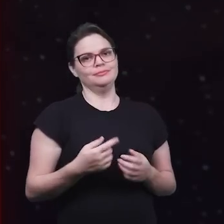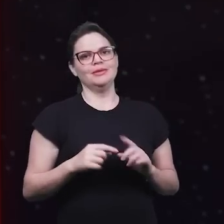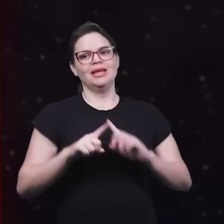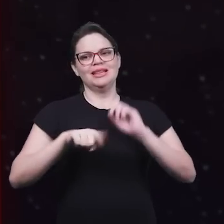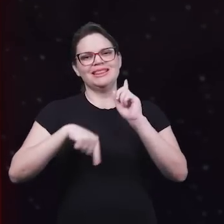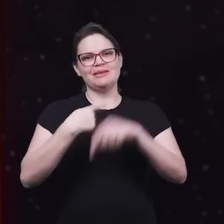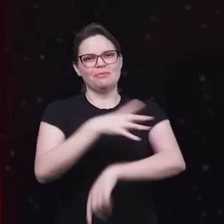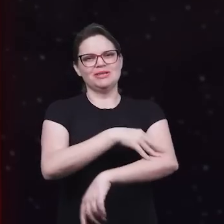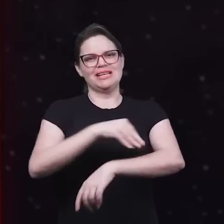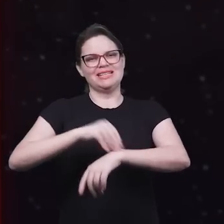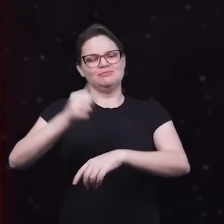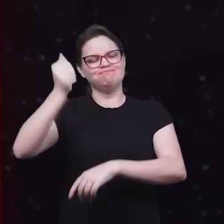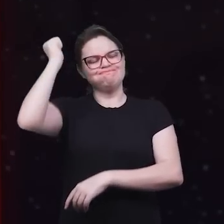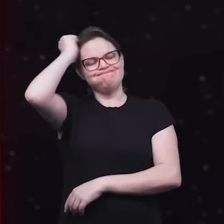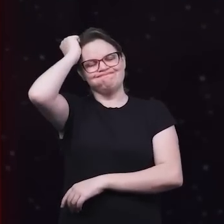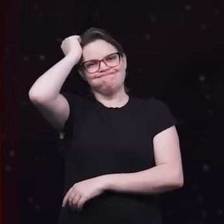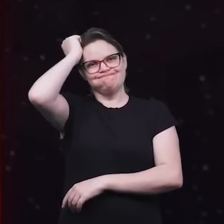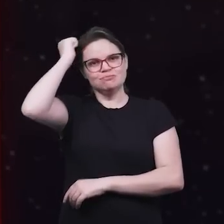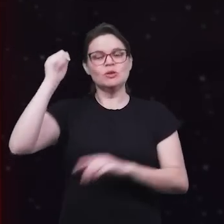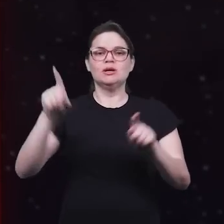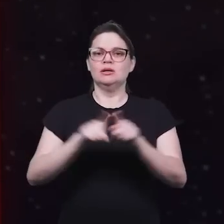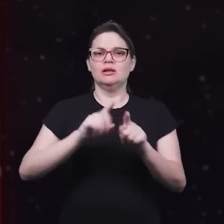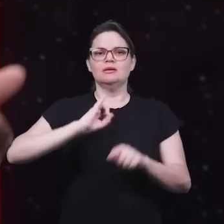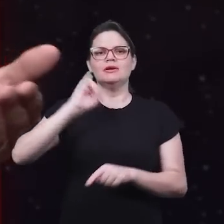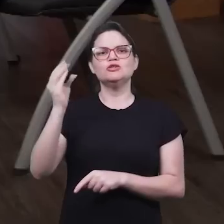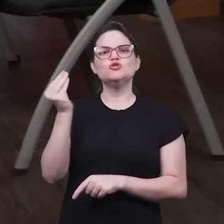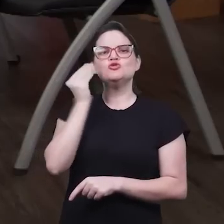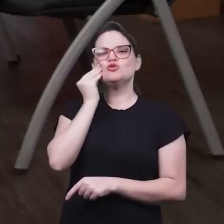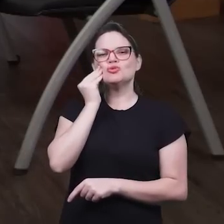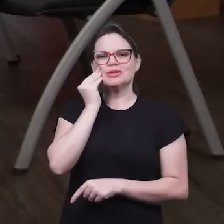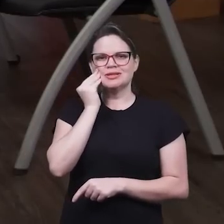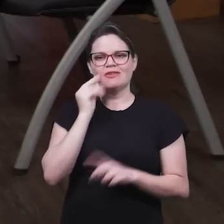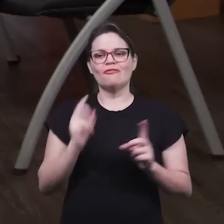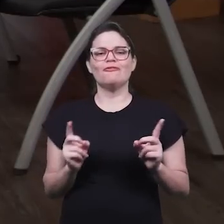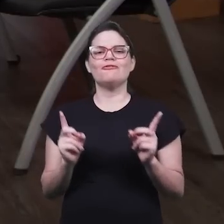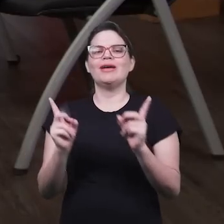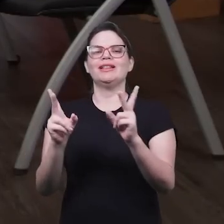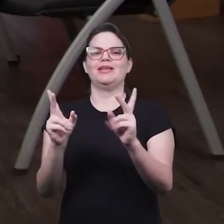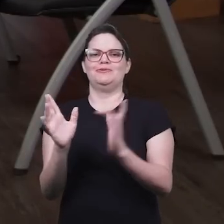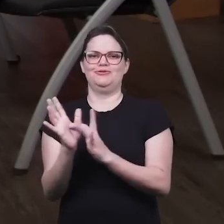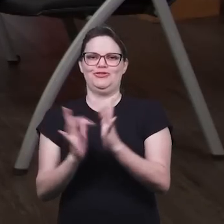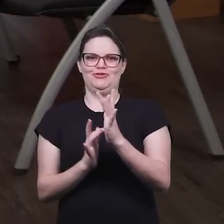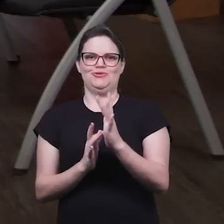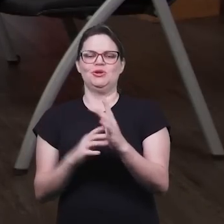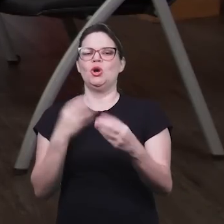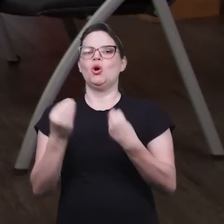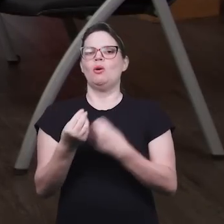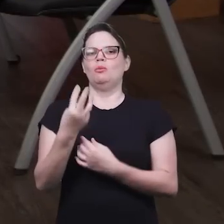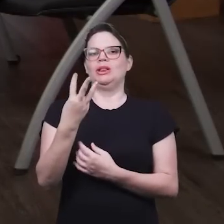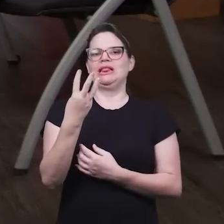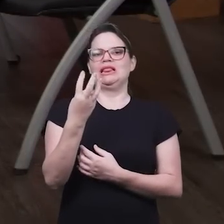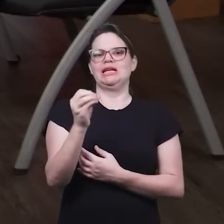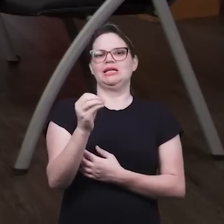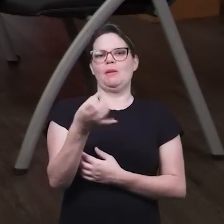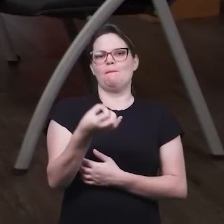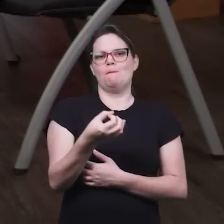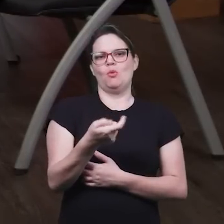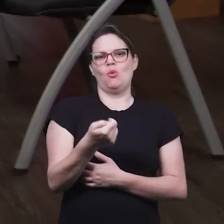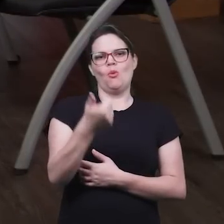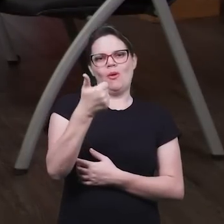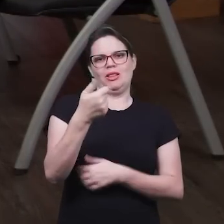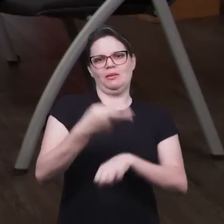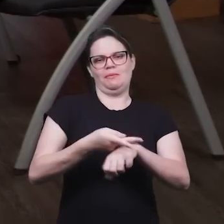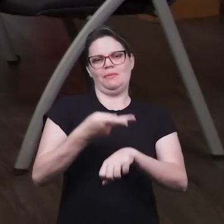também se arrependeu amargamente. Foi se É uma matar. dor, Foi né, se matar. pastor Jerônimo? Ou seja, se você troca ou se você